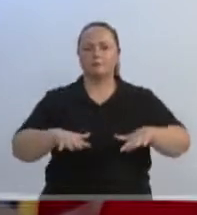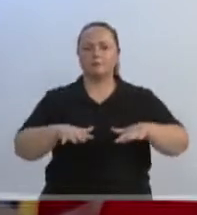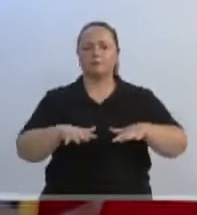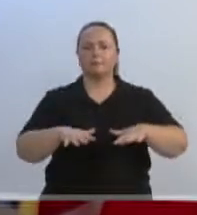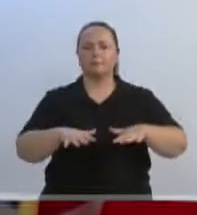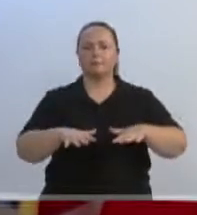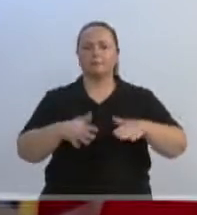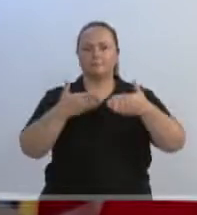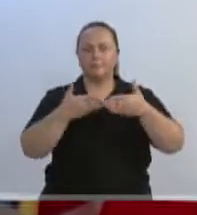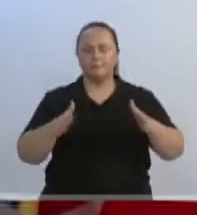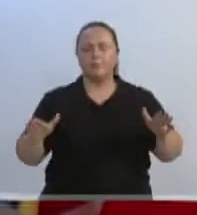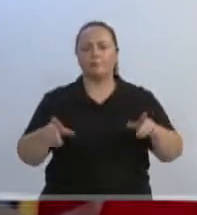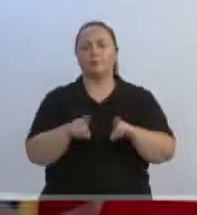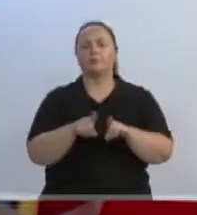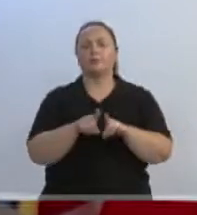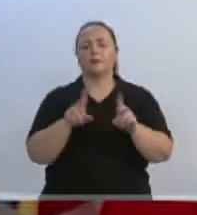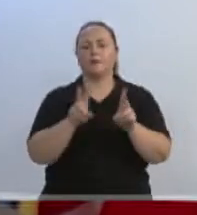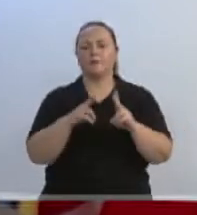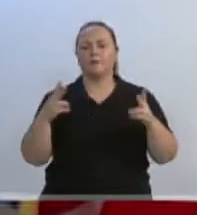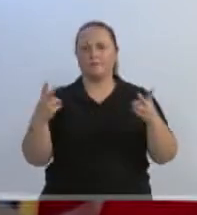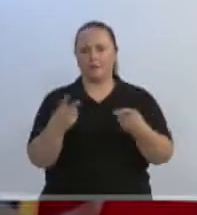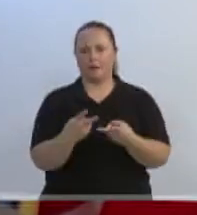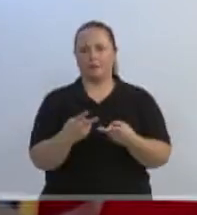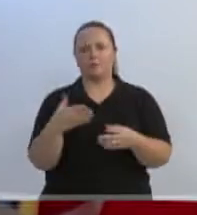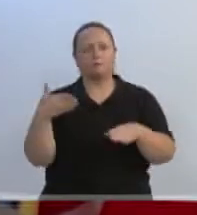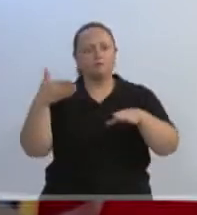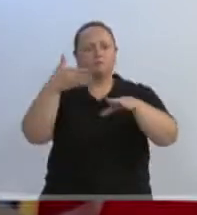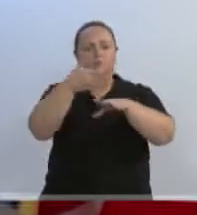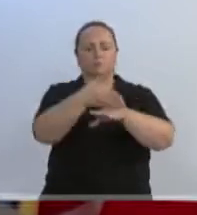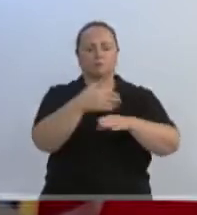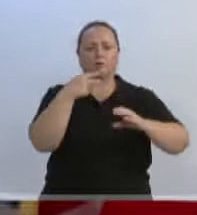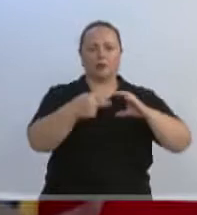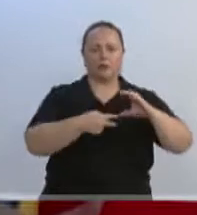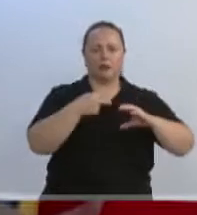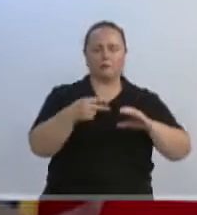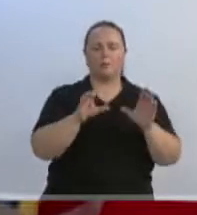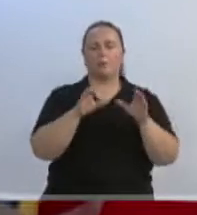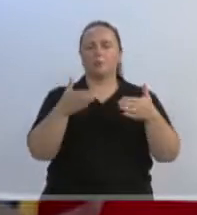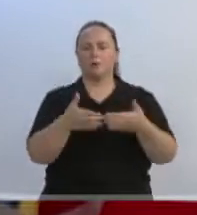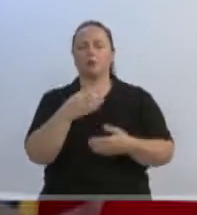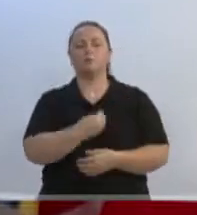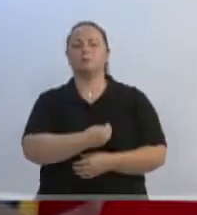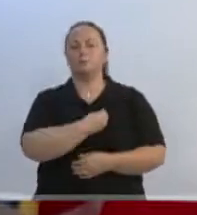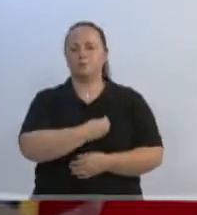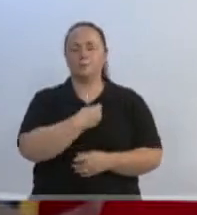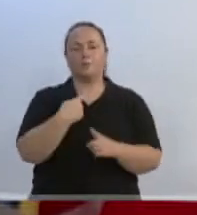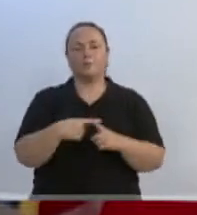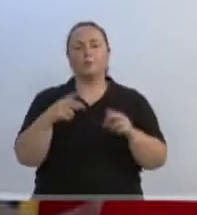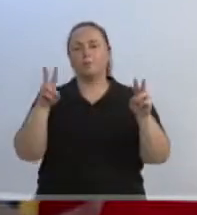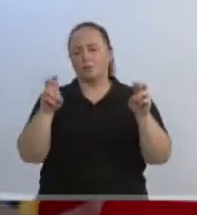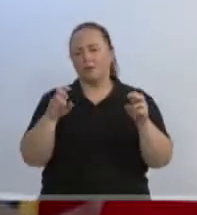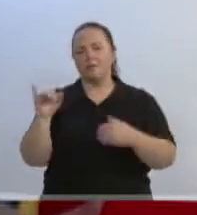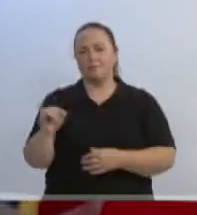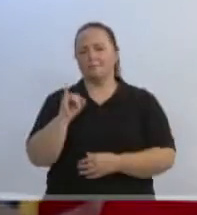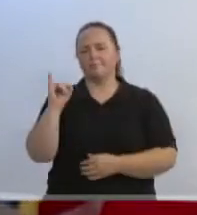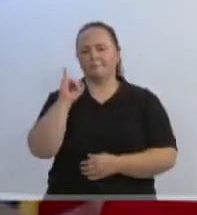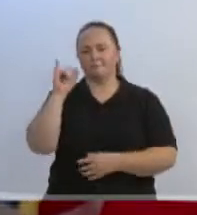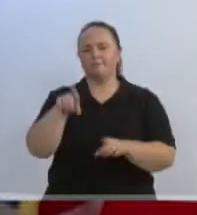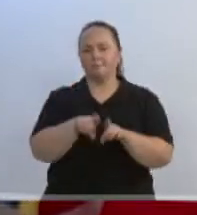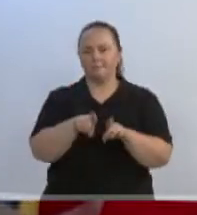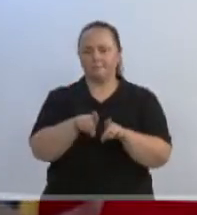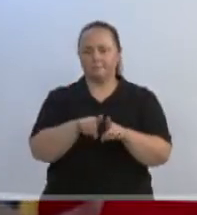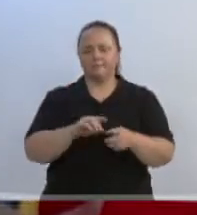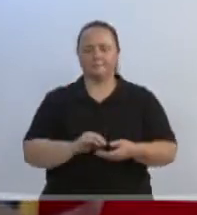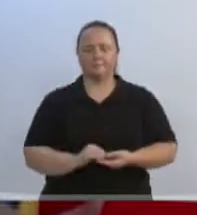for o caso certamente a câmara municipal estará presente à comunidade estará presente porque o tema também é importante eu fiquei